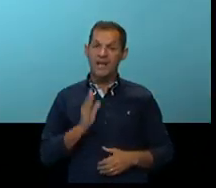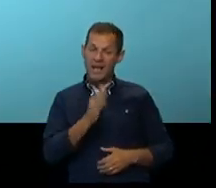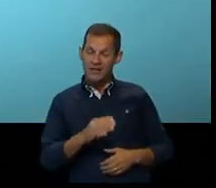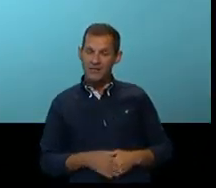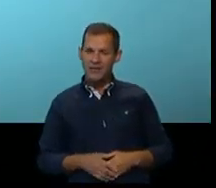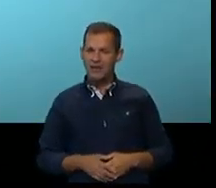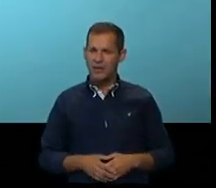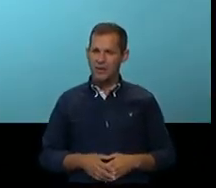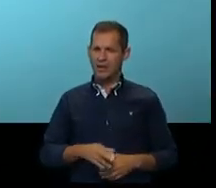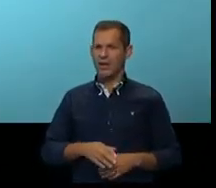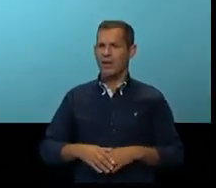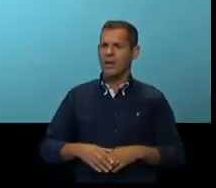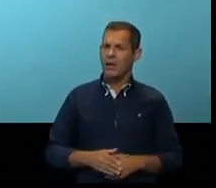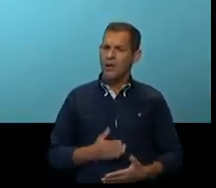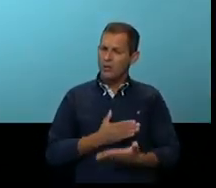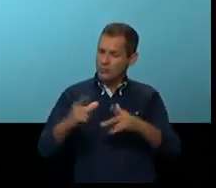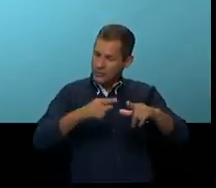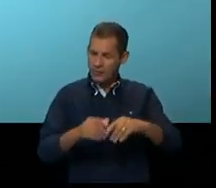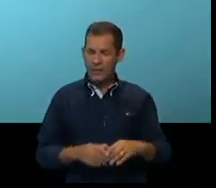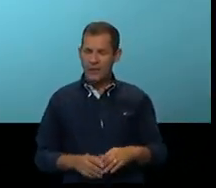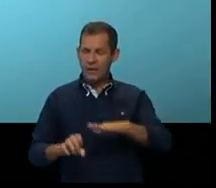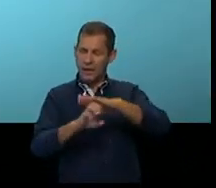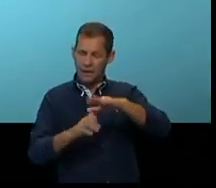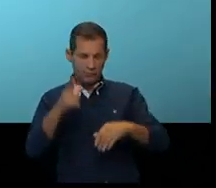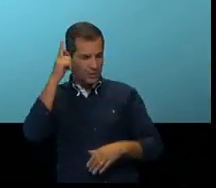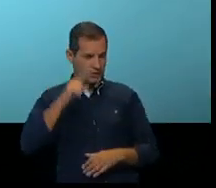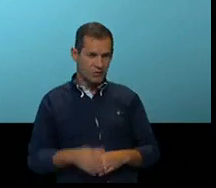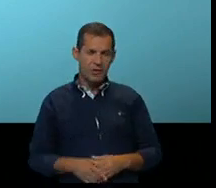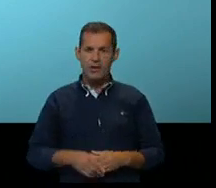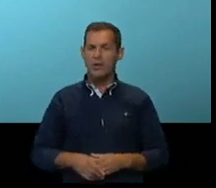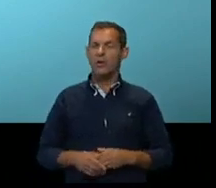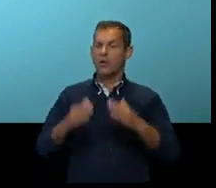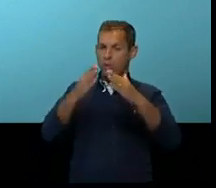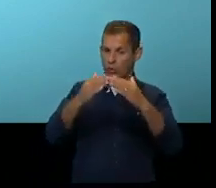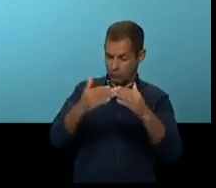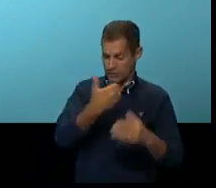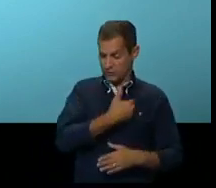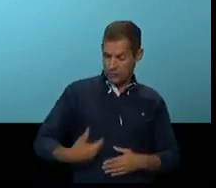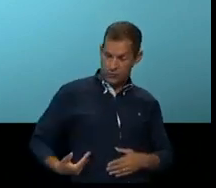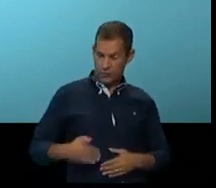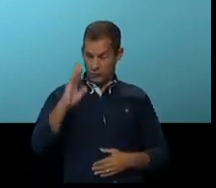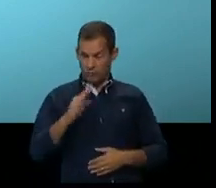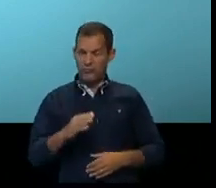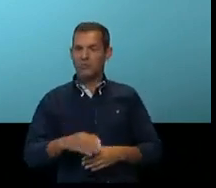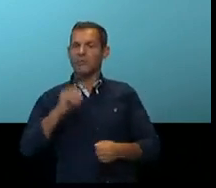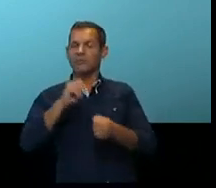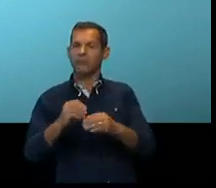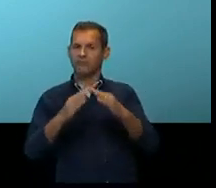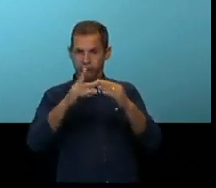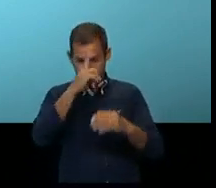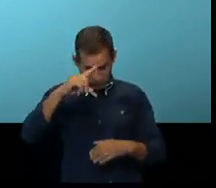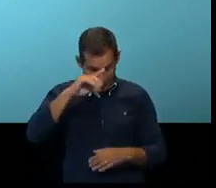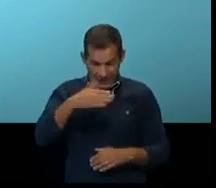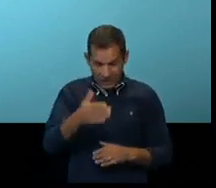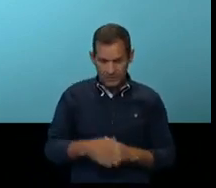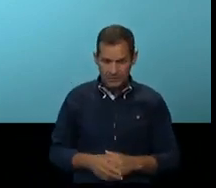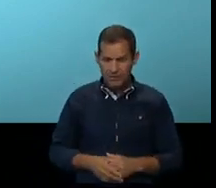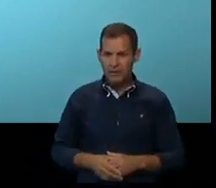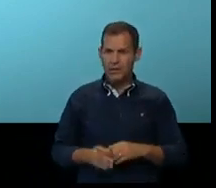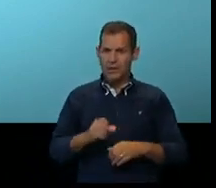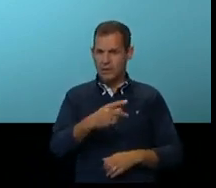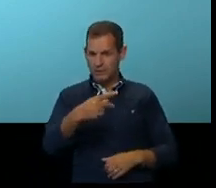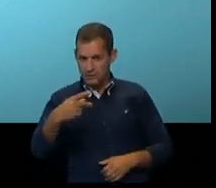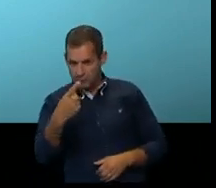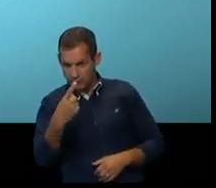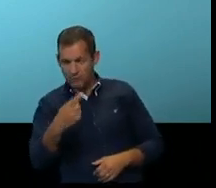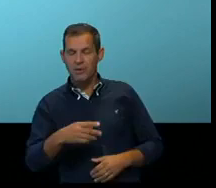Já nos primeiros dias de trabalho, a construtora Padawan ganhou uma licitação do governo federal para a construção de um hospital. Sendo assim, na SP1